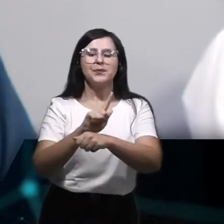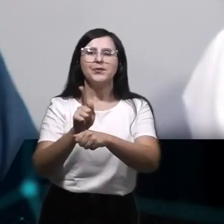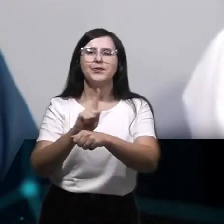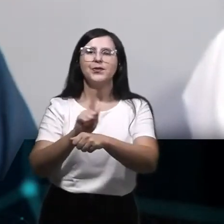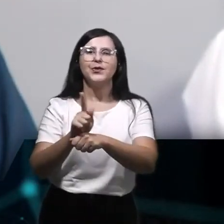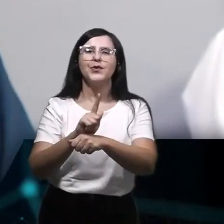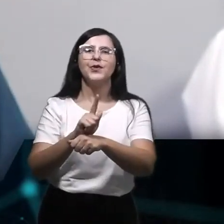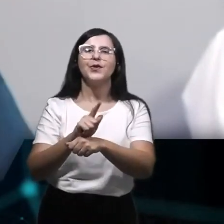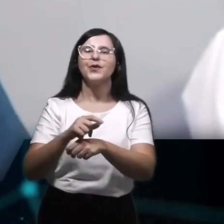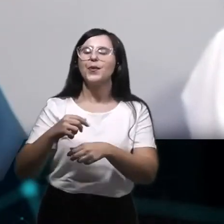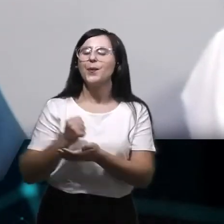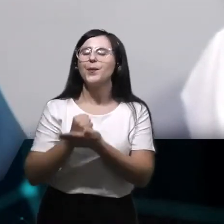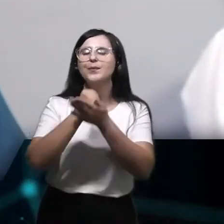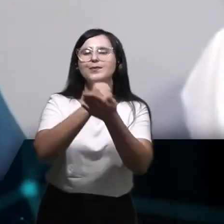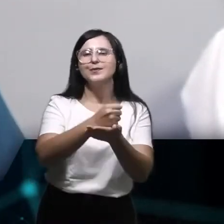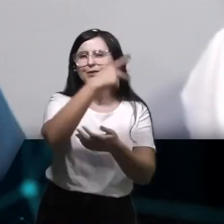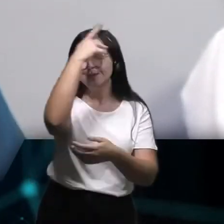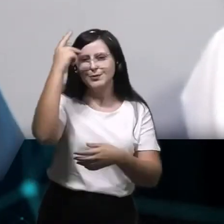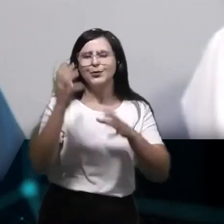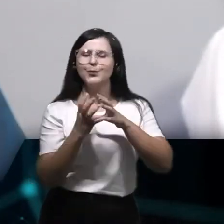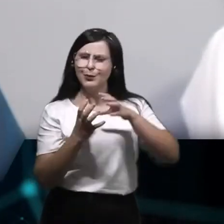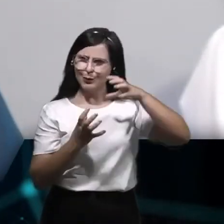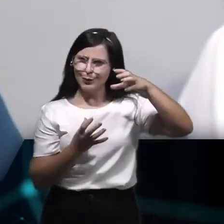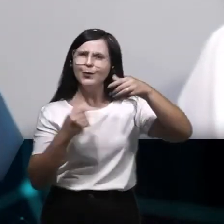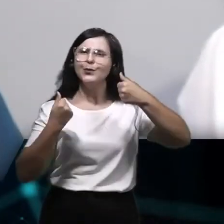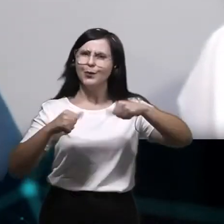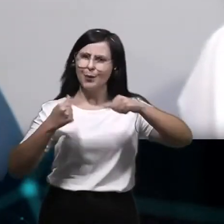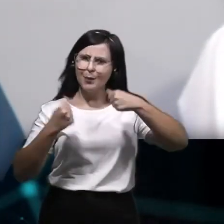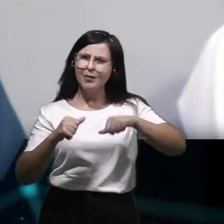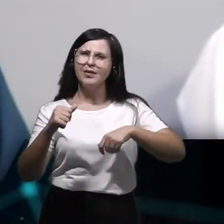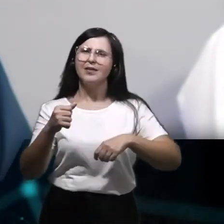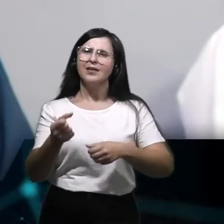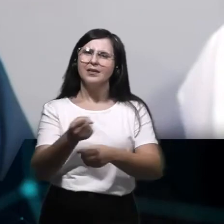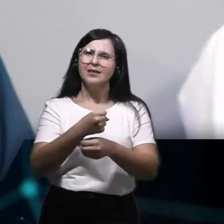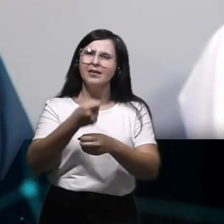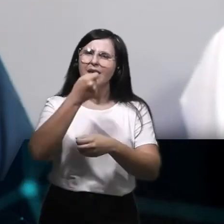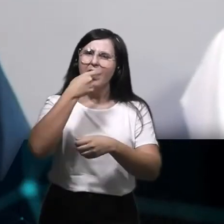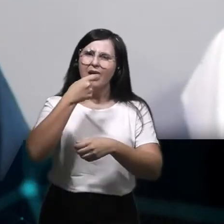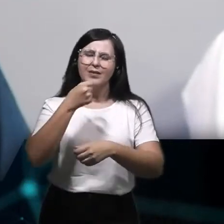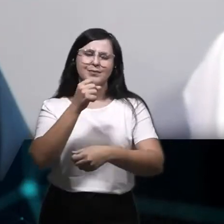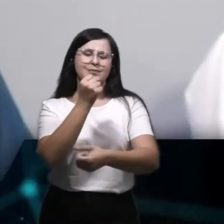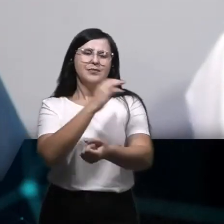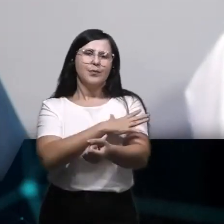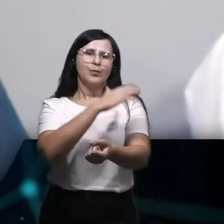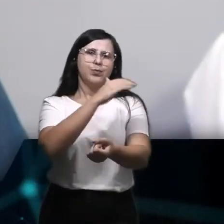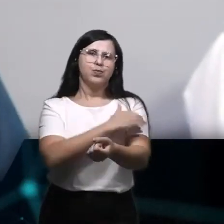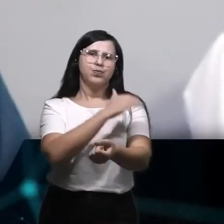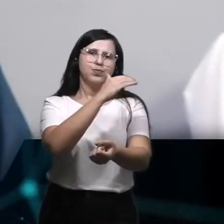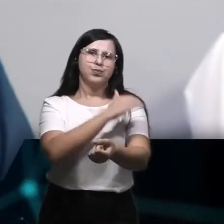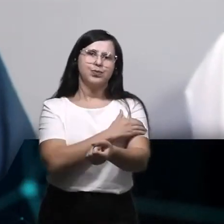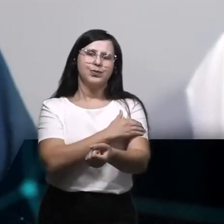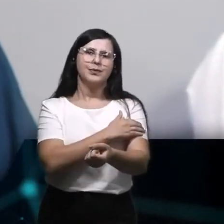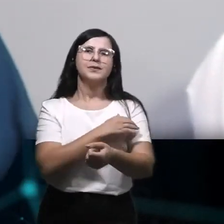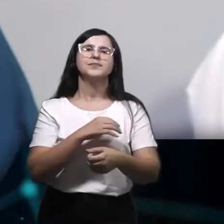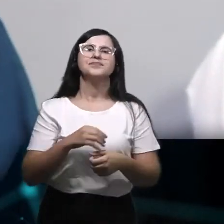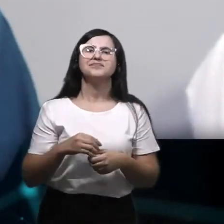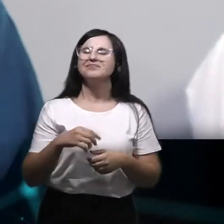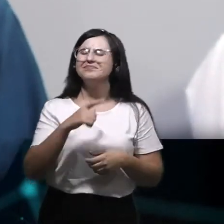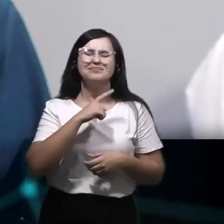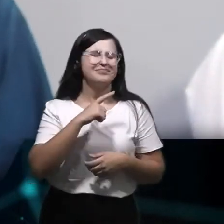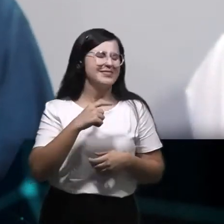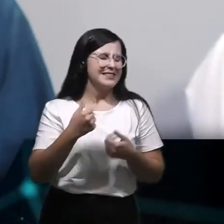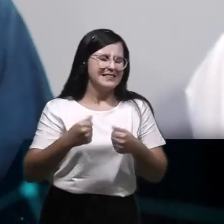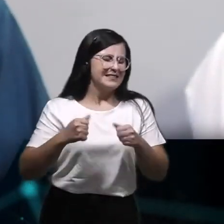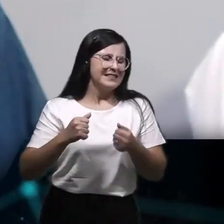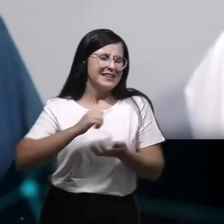para as pessoas de bem, para o idoso que precisa ter seu remédio de pressão, que precisa ter sua medicação, para não estar se humilhando, ter que